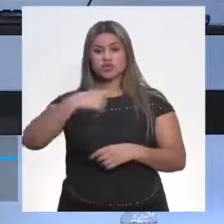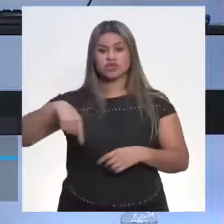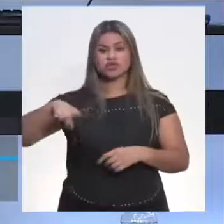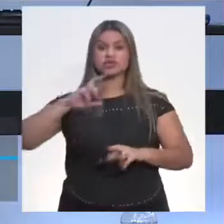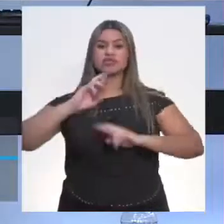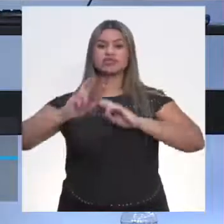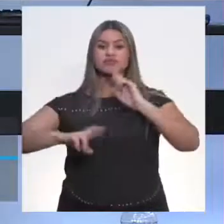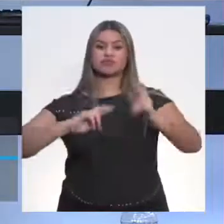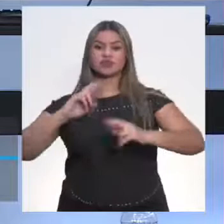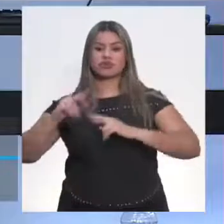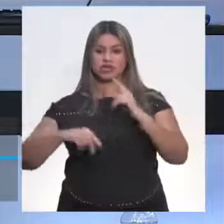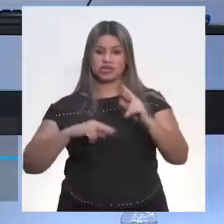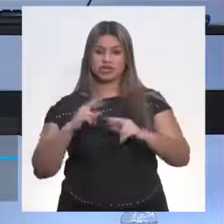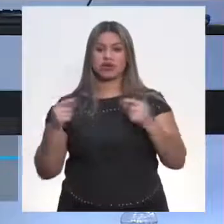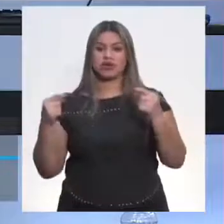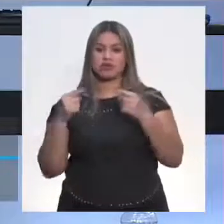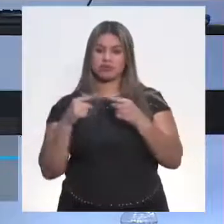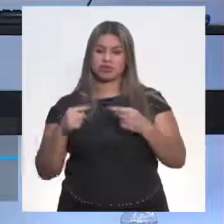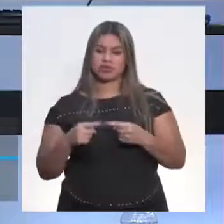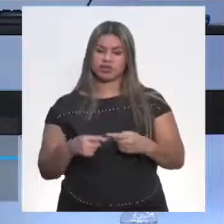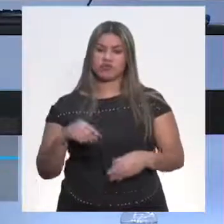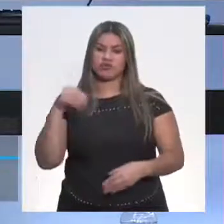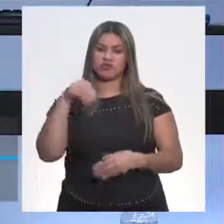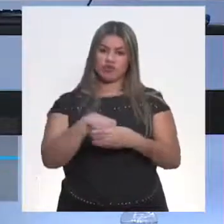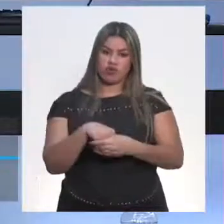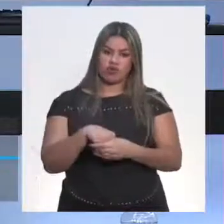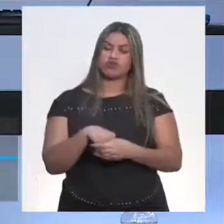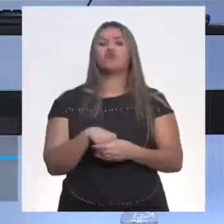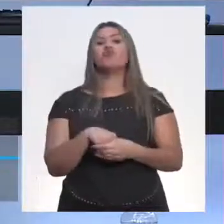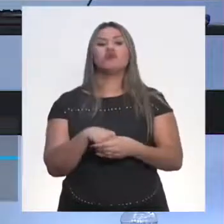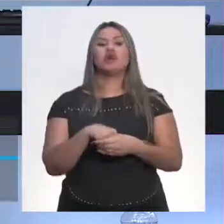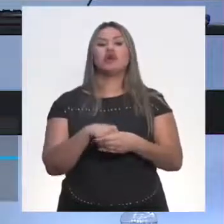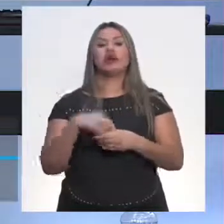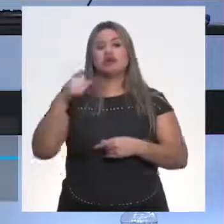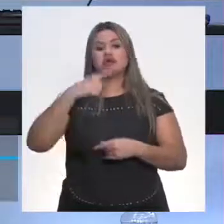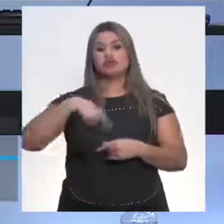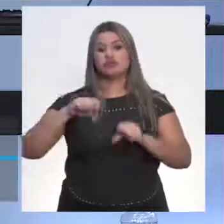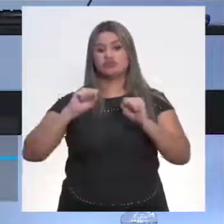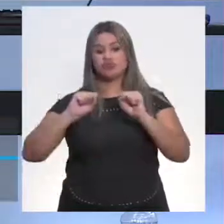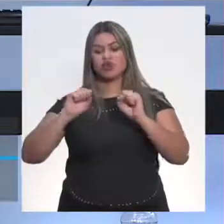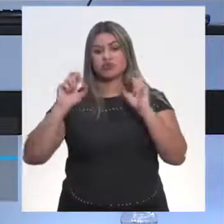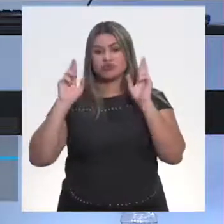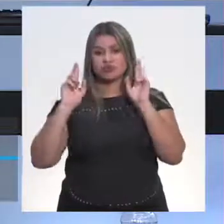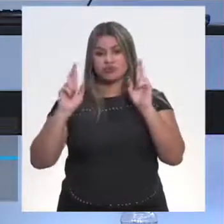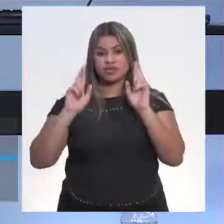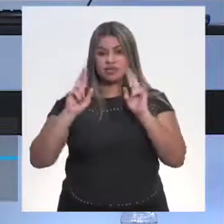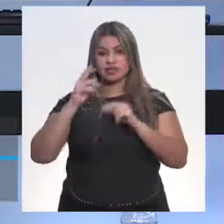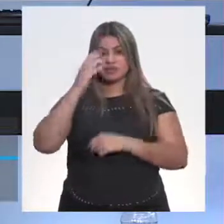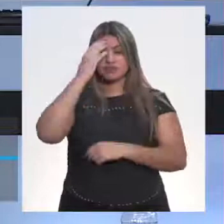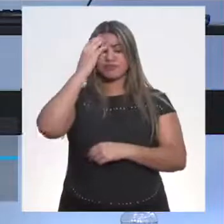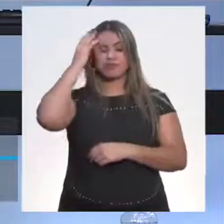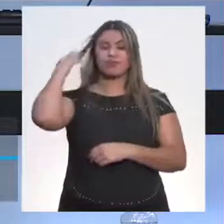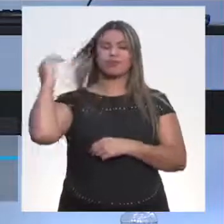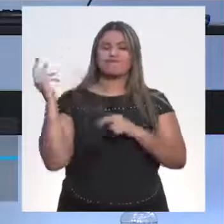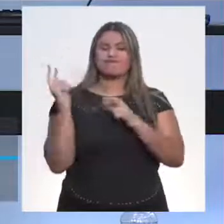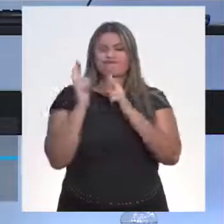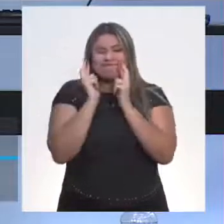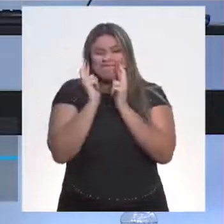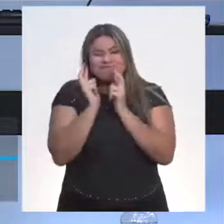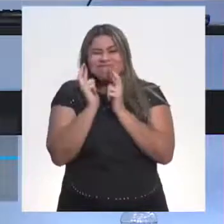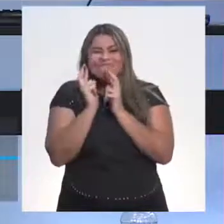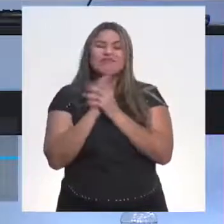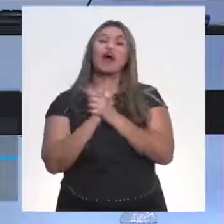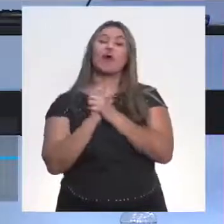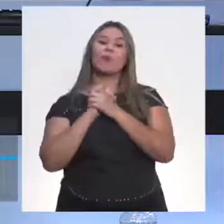vocês sobre Esse aspecto é do voto faz com que a gente tem um pouco de esperança porque assim nós sabemos ninguém